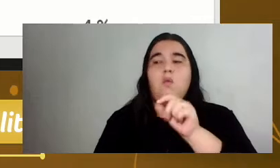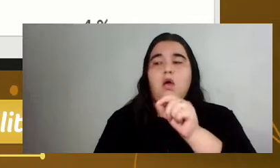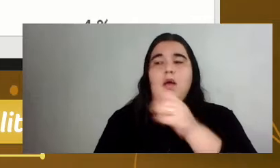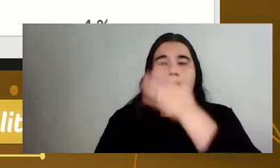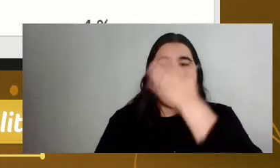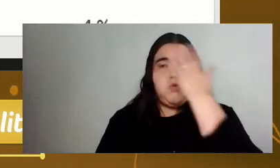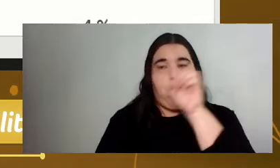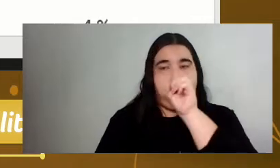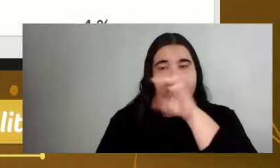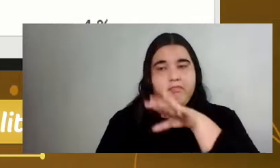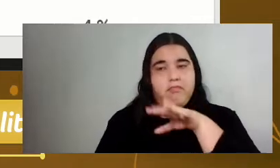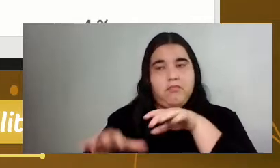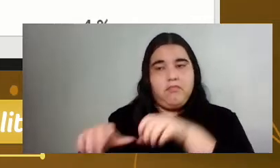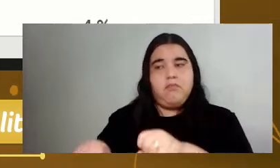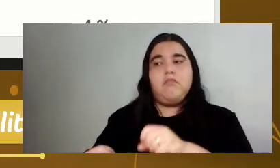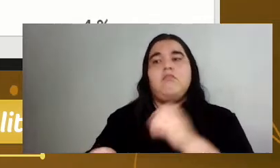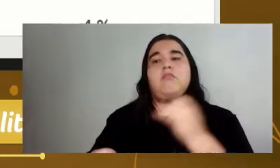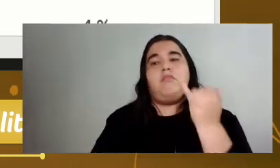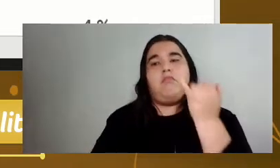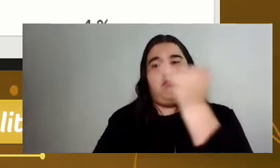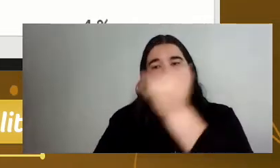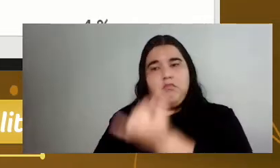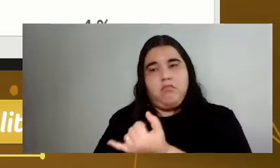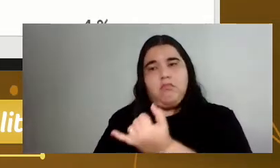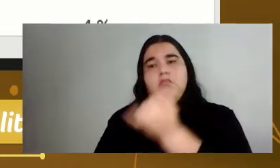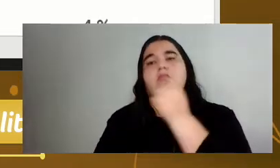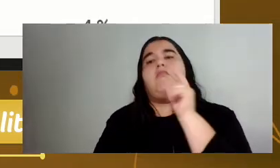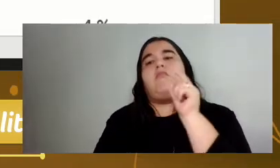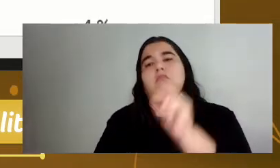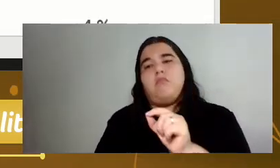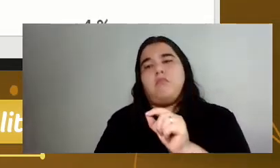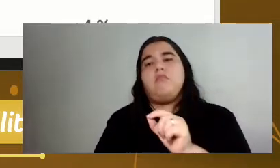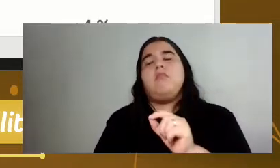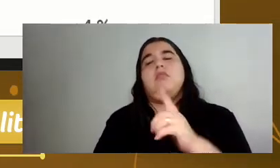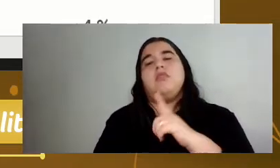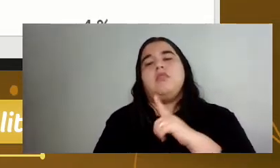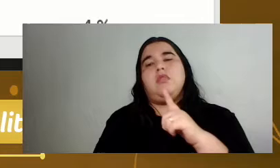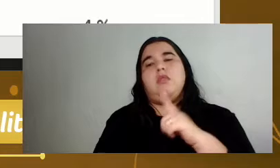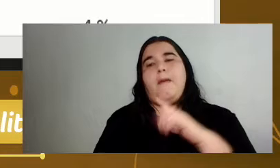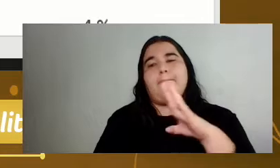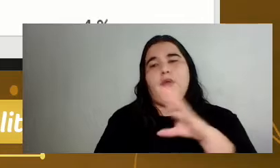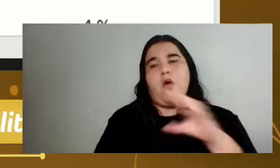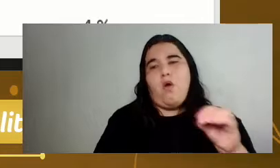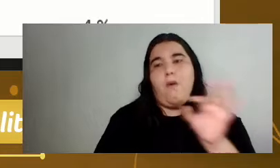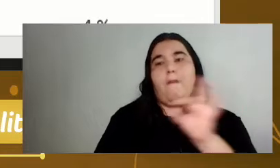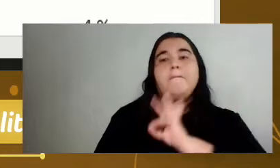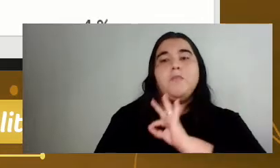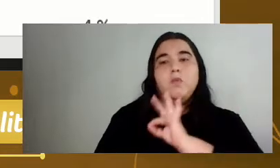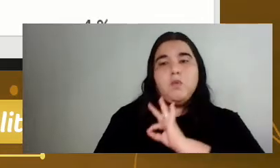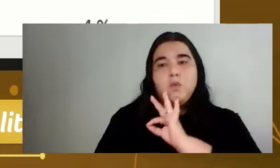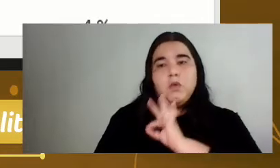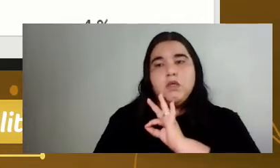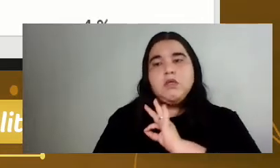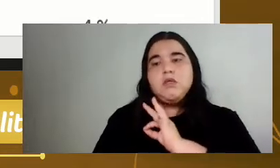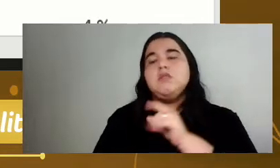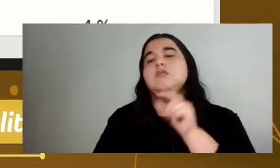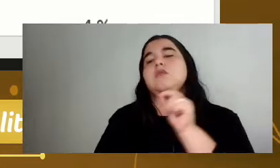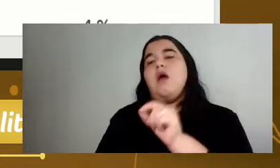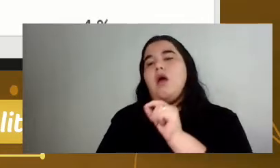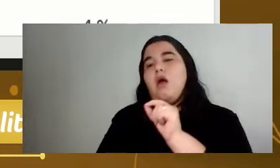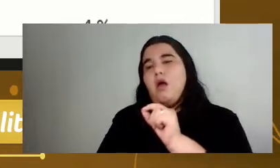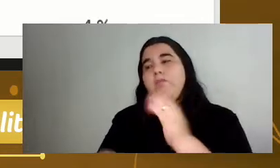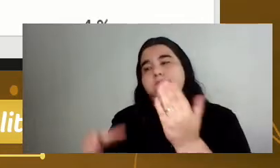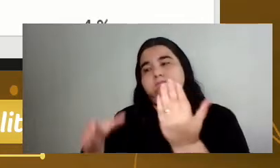irregular, a emissão do boletim de ocorrência policial e, por fim, a montagem do relatório